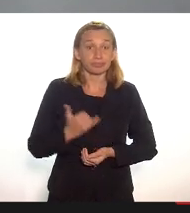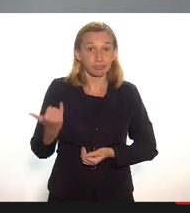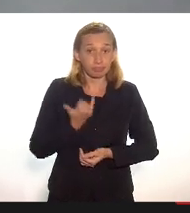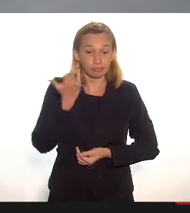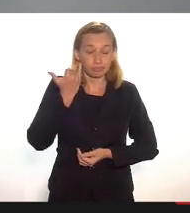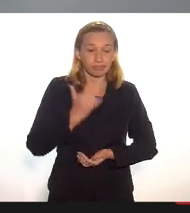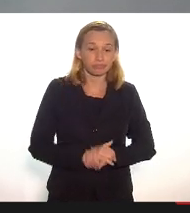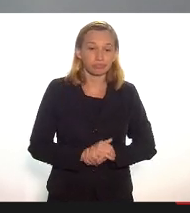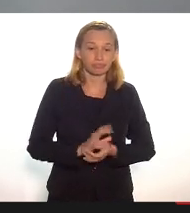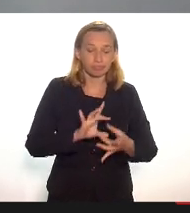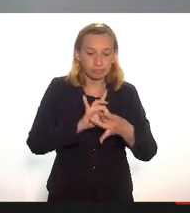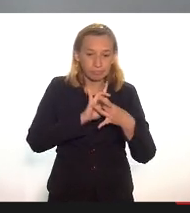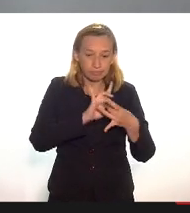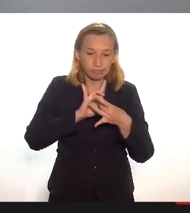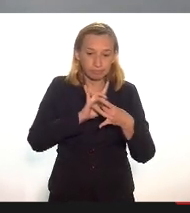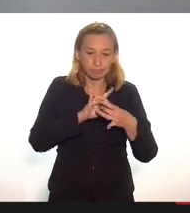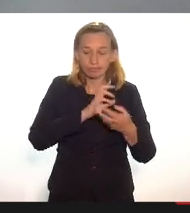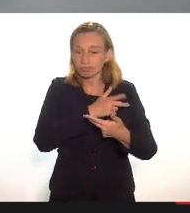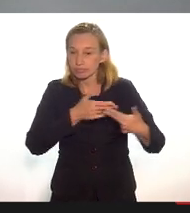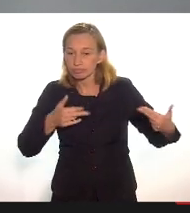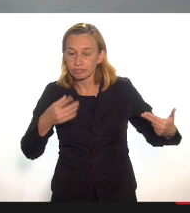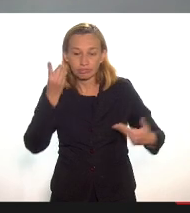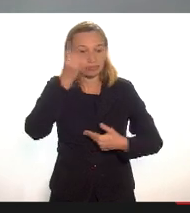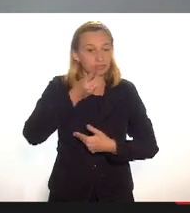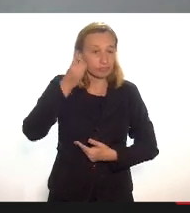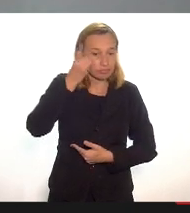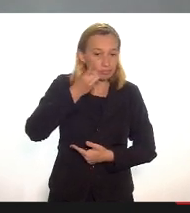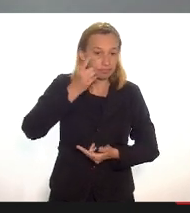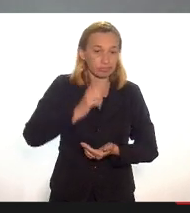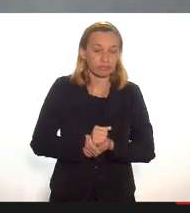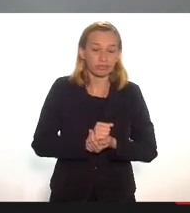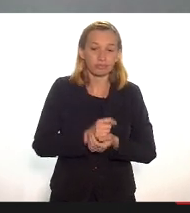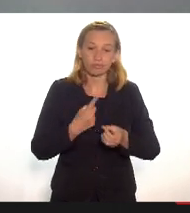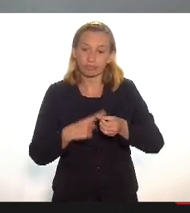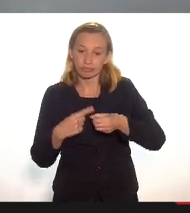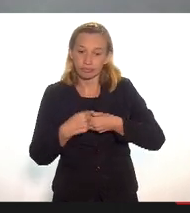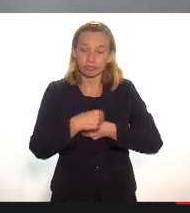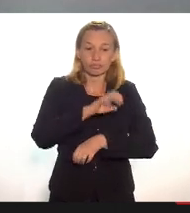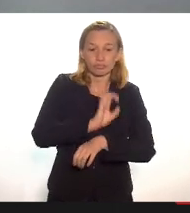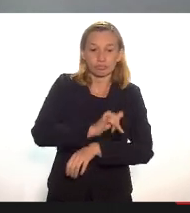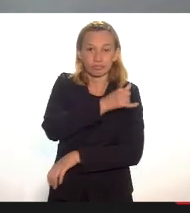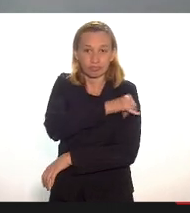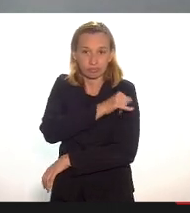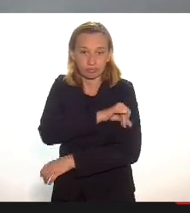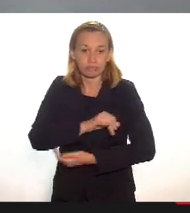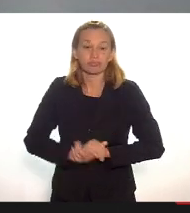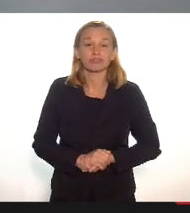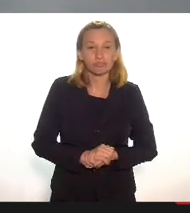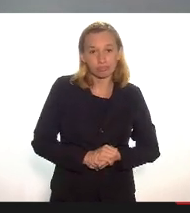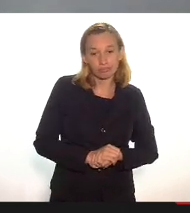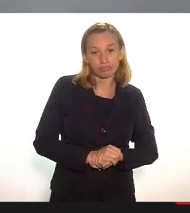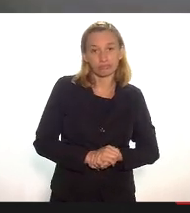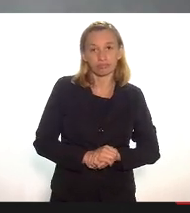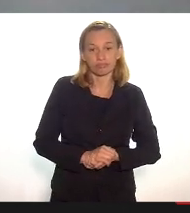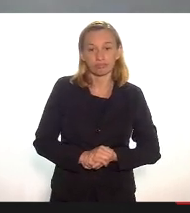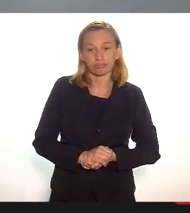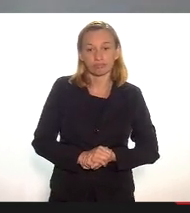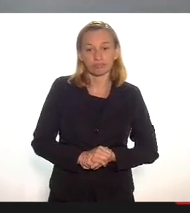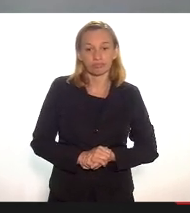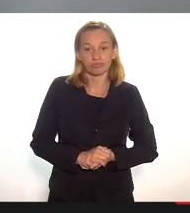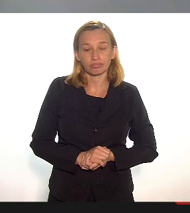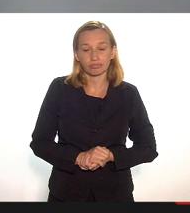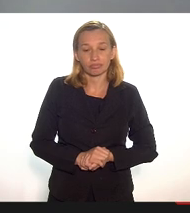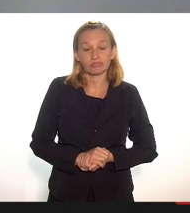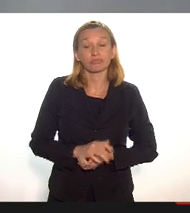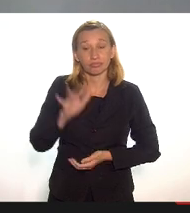importante, né, essa união, tanto de parlamentares do município do Rio de Janeiro, do estado da rede